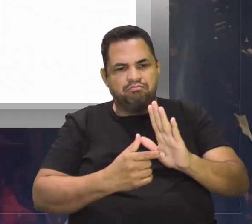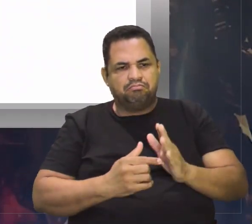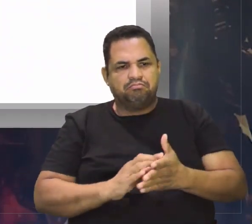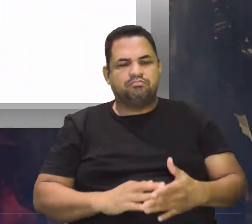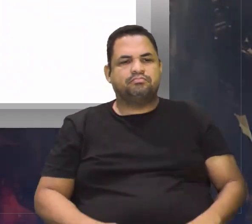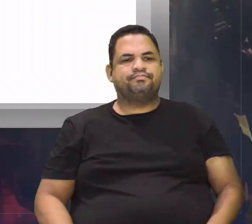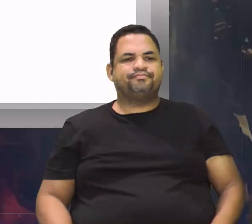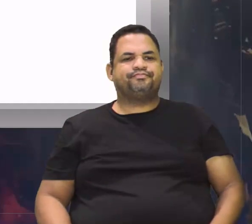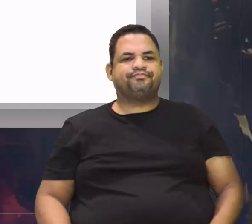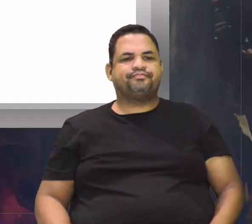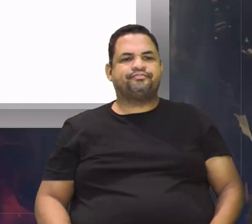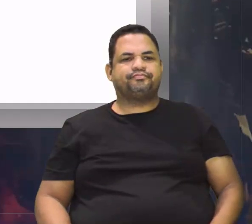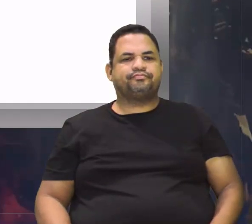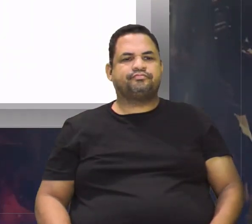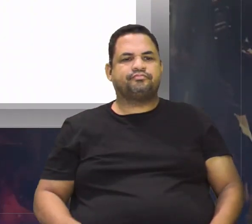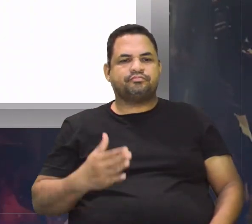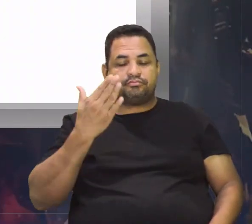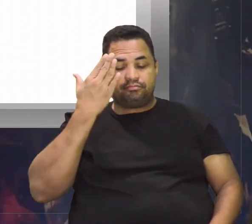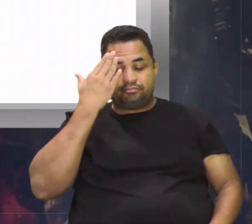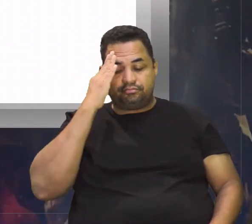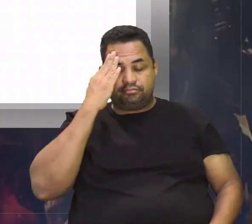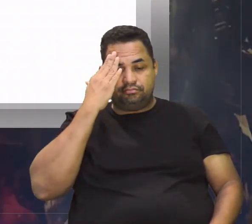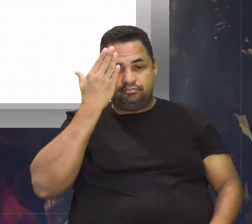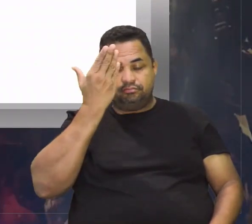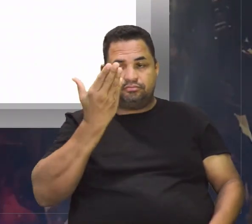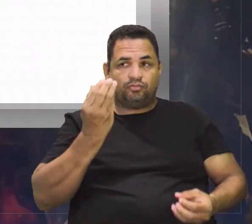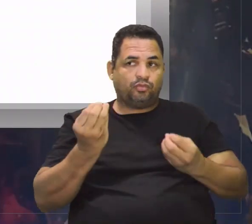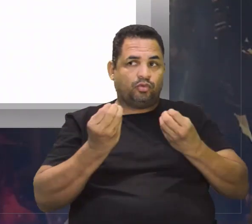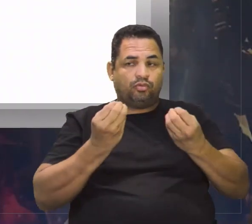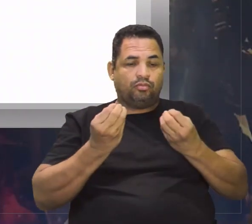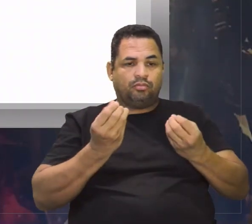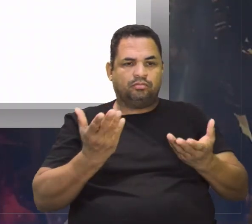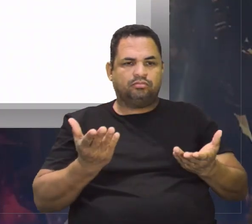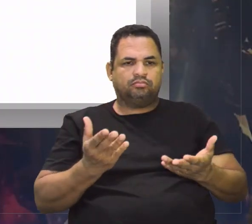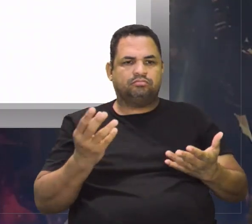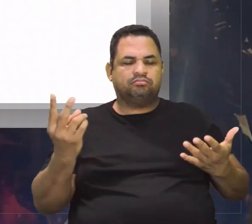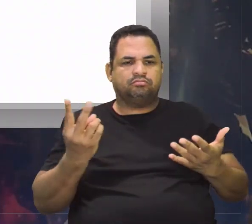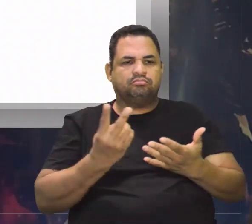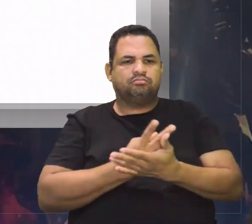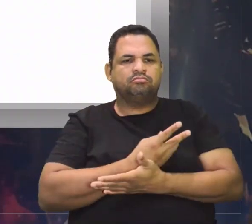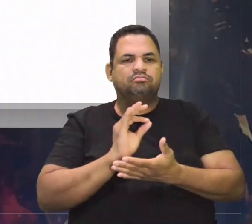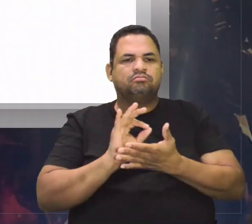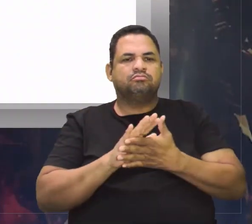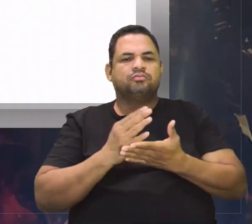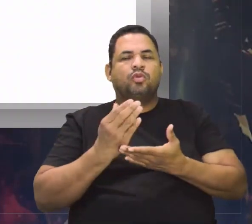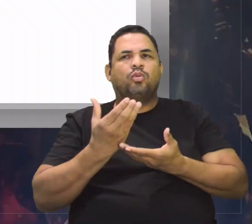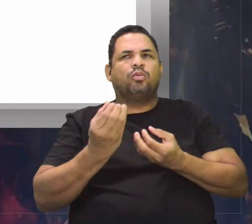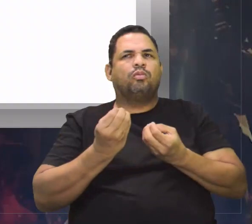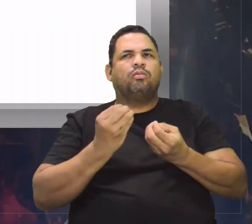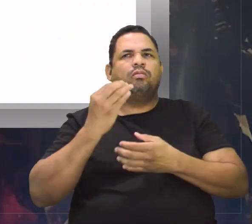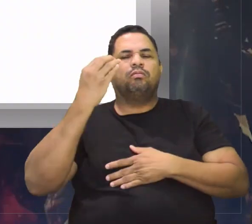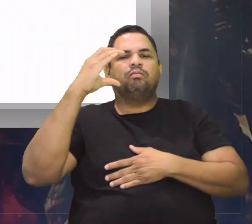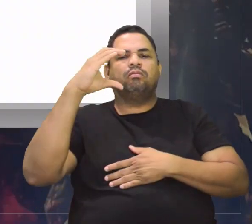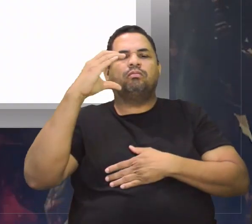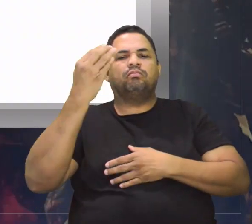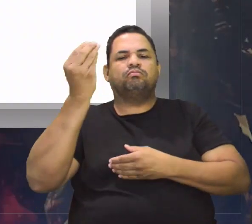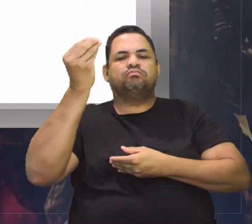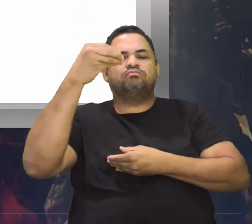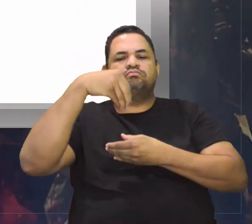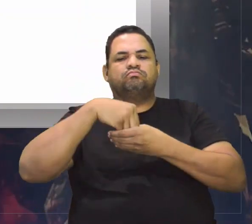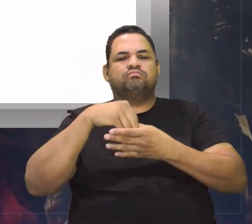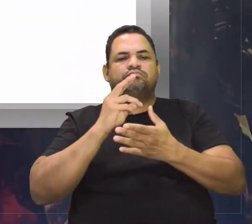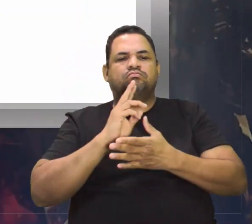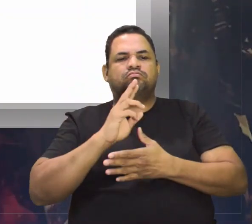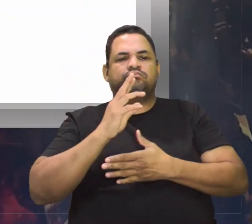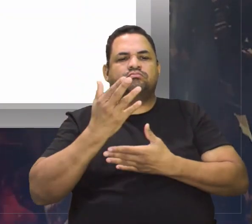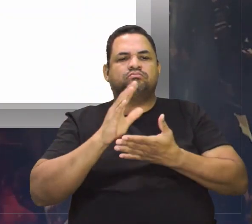ou oeste. Só para vocês terem uma ideia do que era, como a ciência ela está dentro desse processo